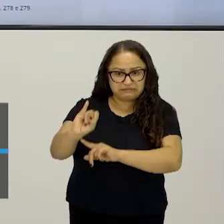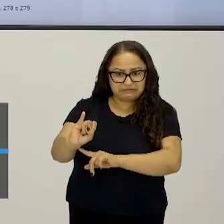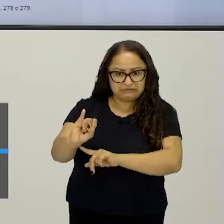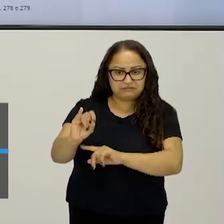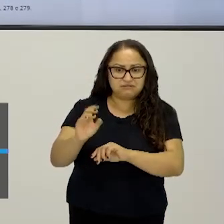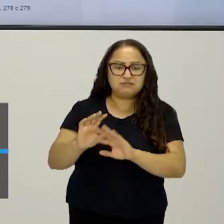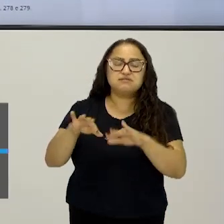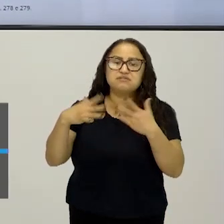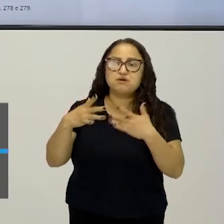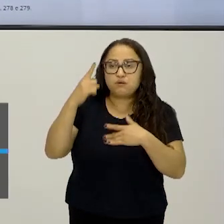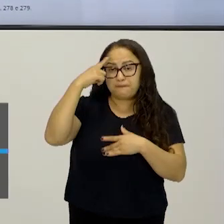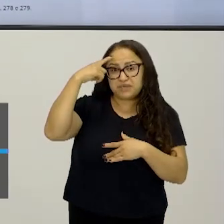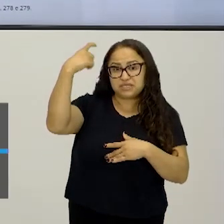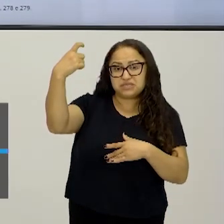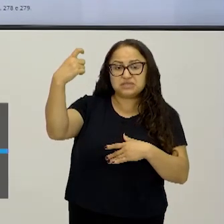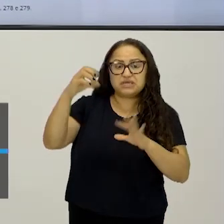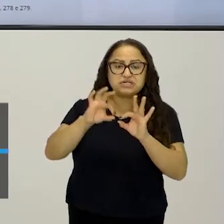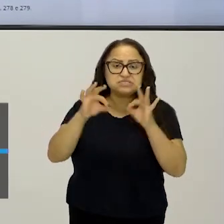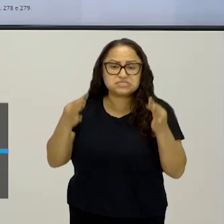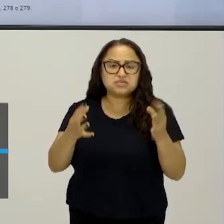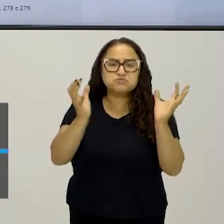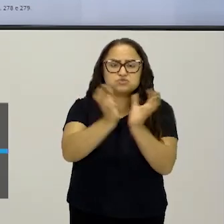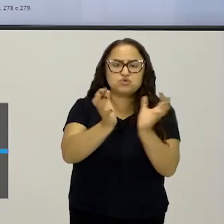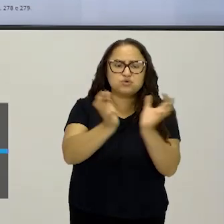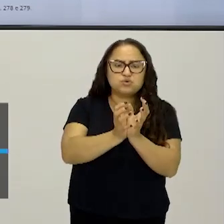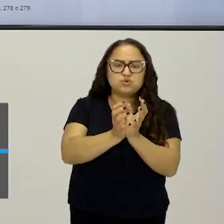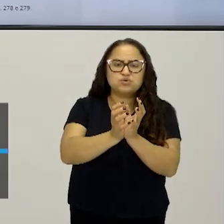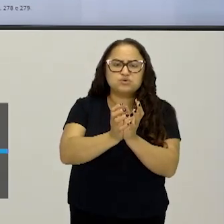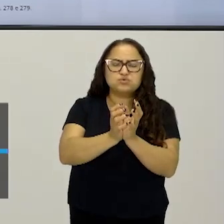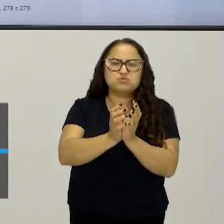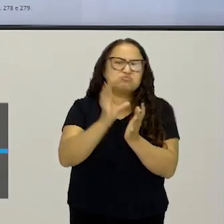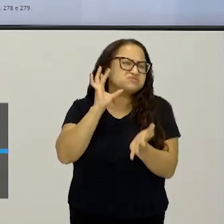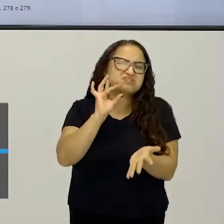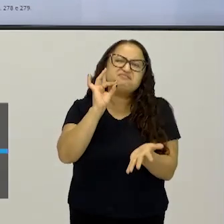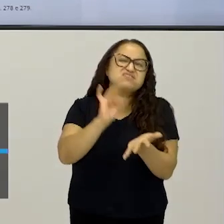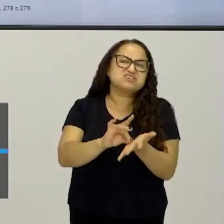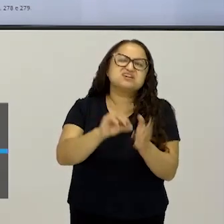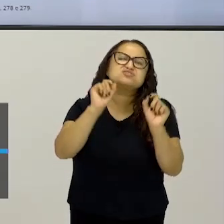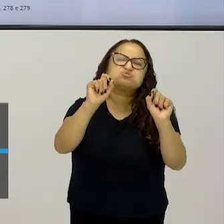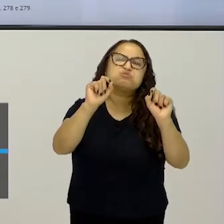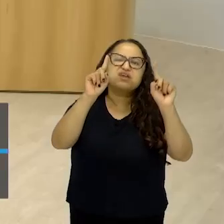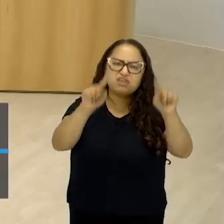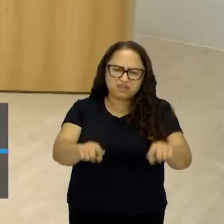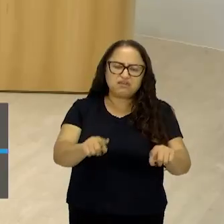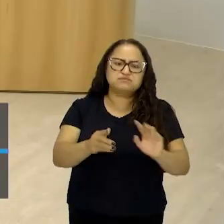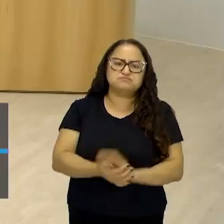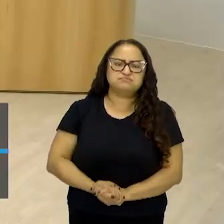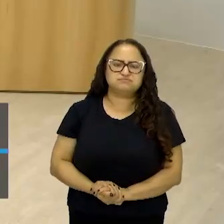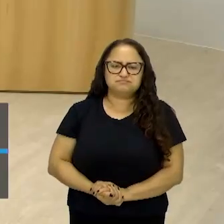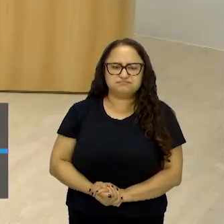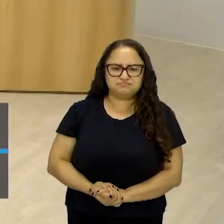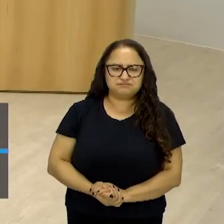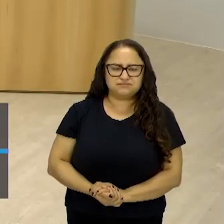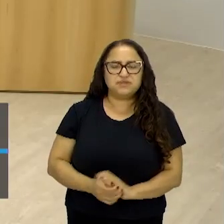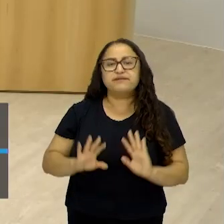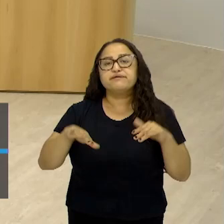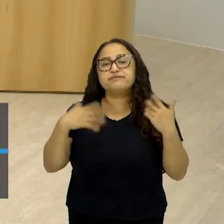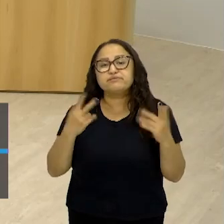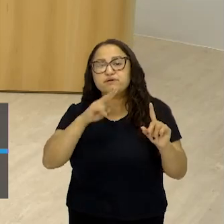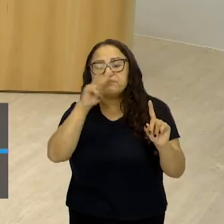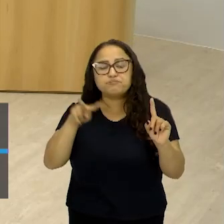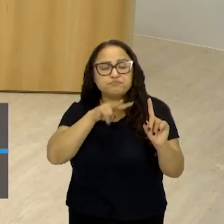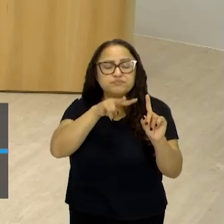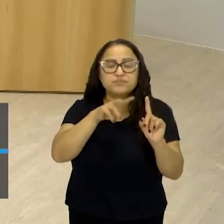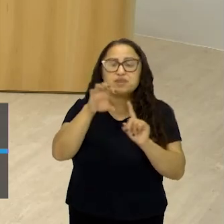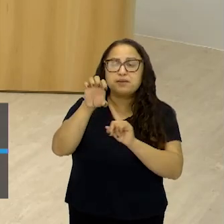ideia simples sobre a pessoa, não é isso? Ou um grupo sem exatamente examinar todos os fatos reais. Né? A palavra estereótipo aí que